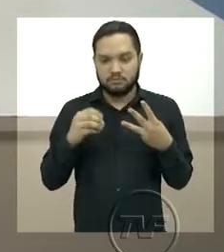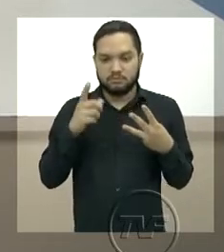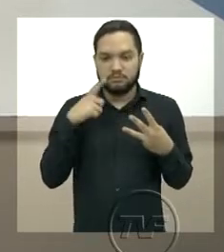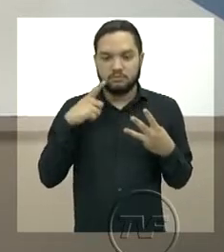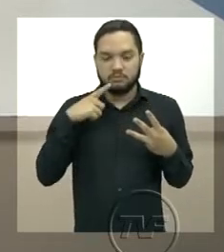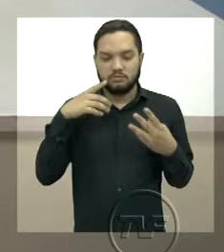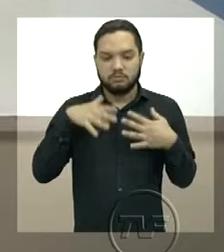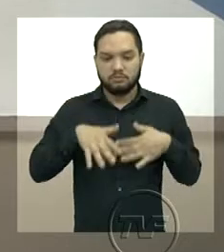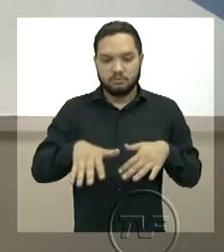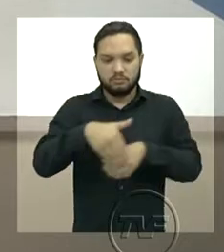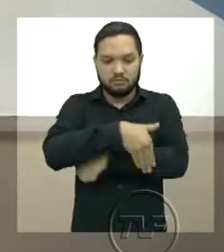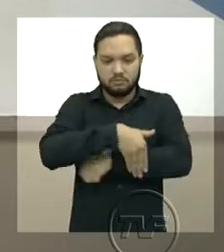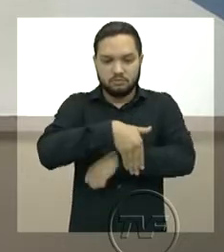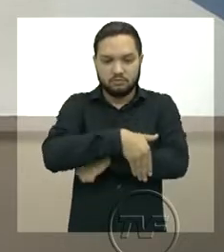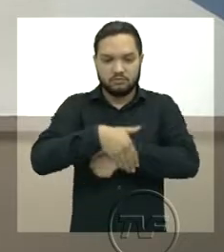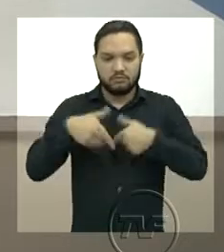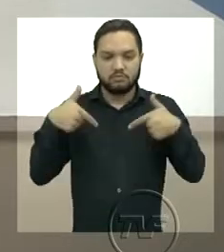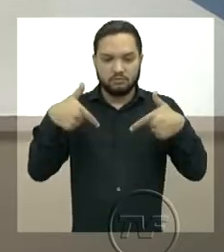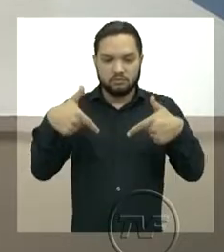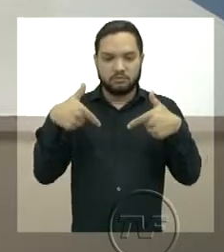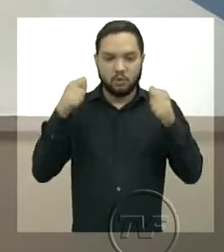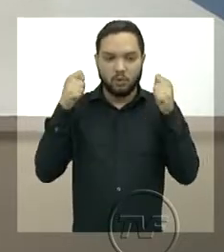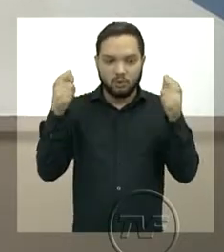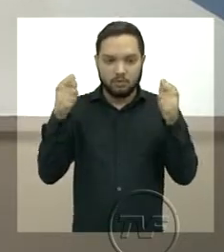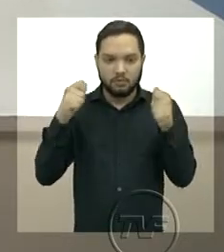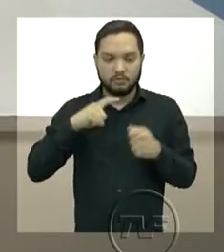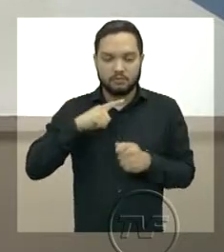dia 15 pela educação, previdência,